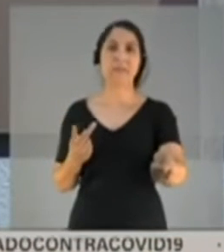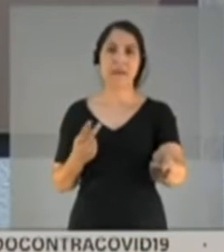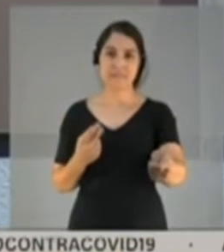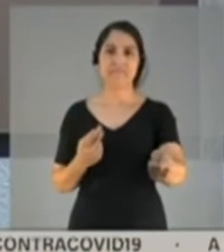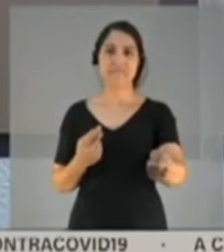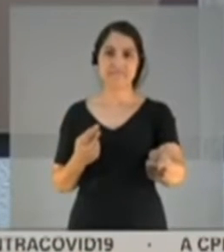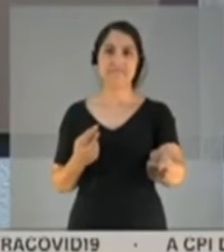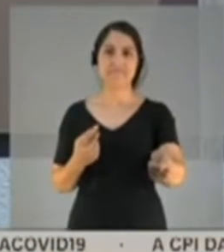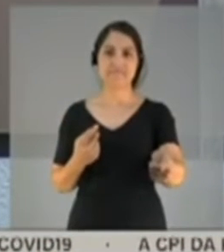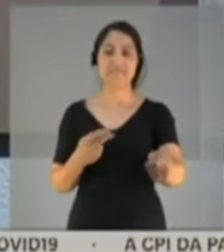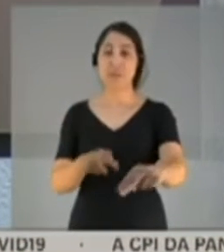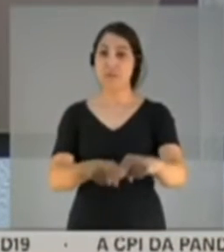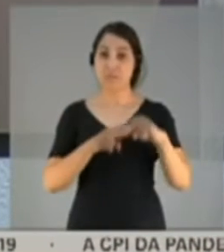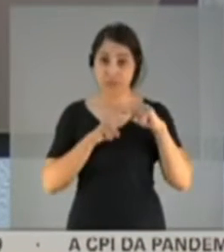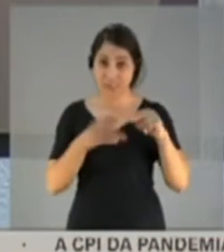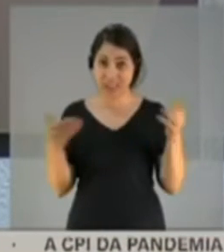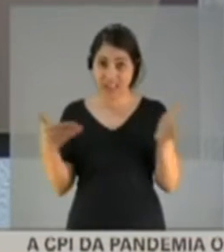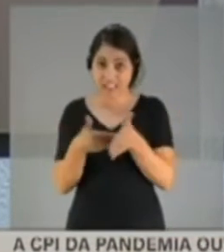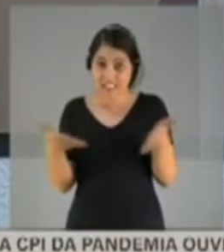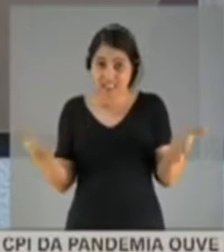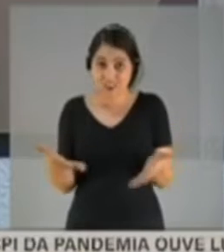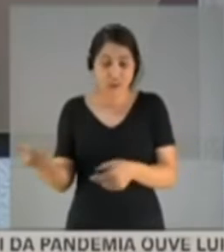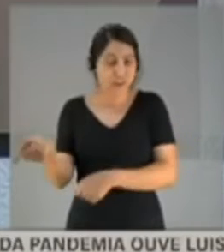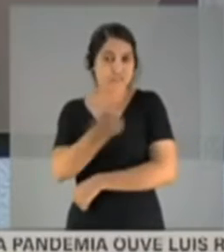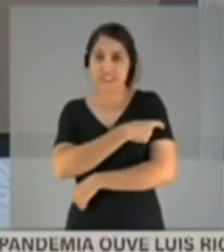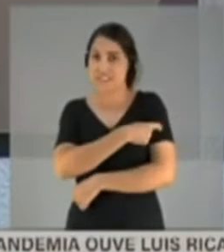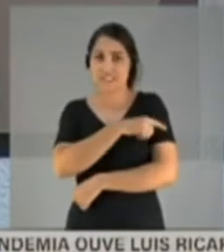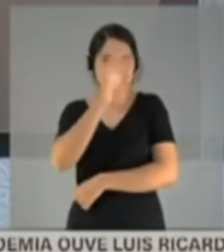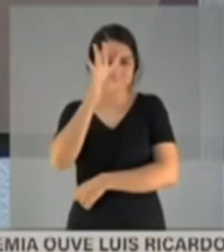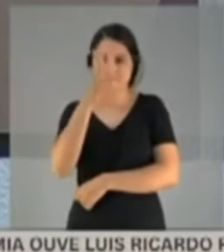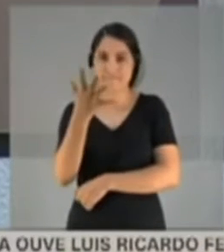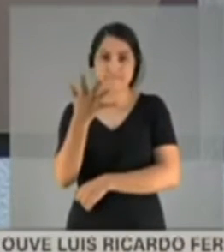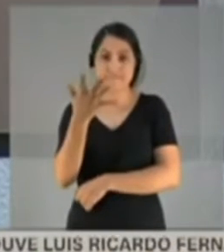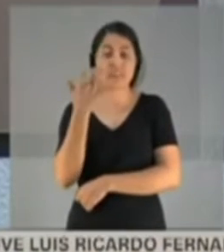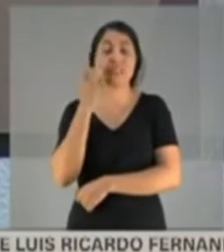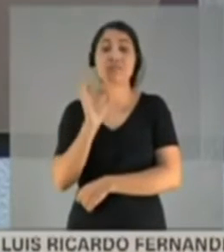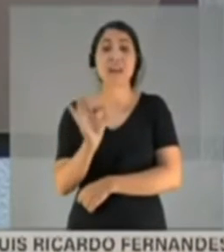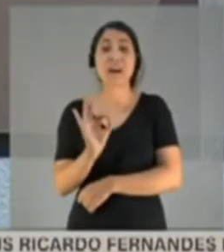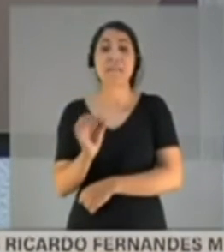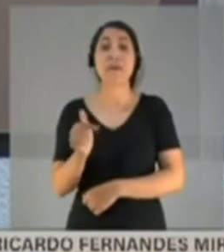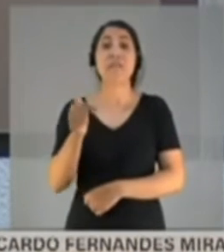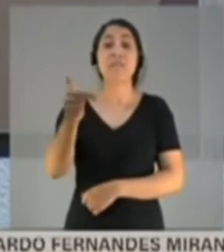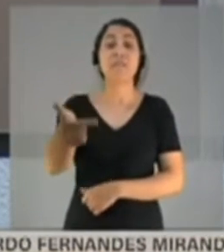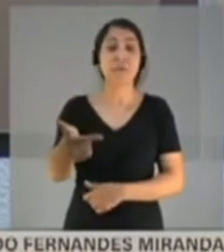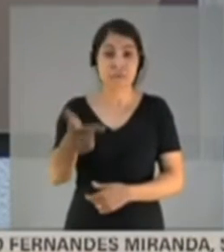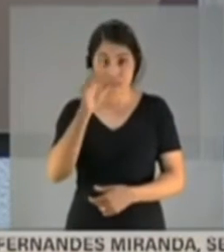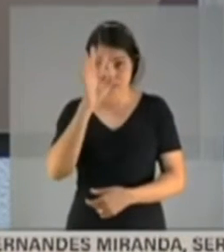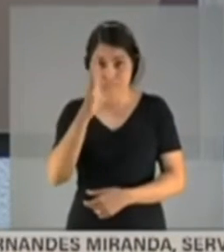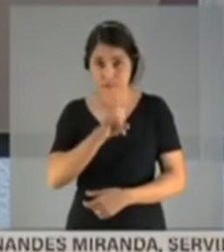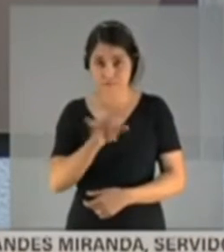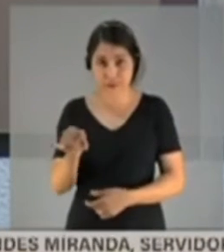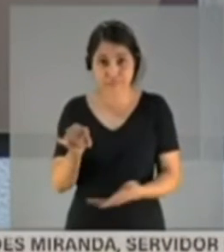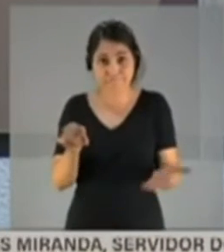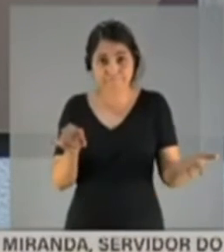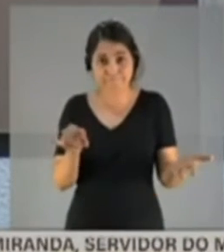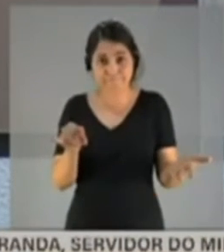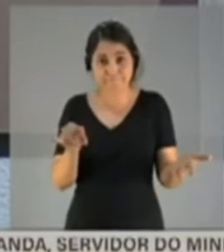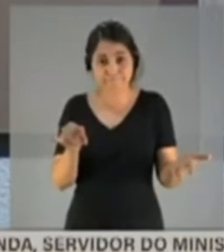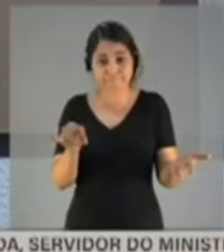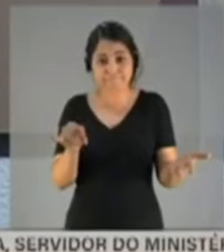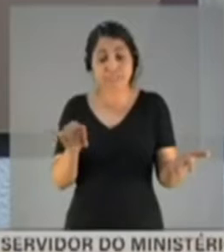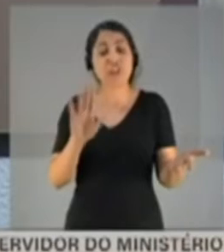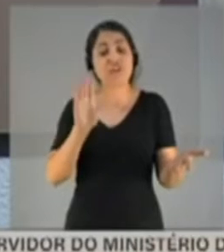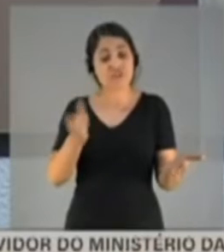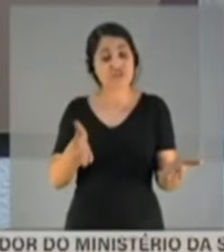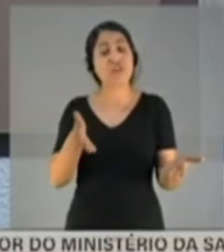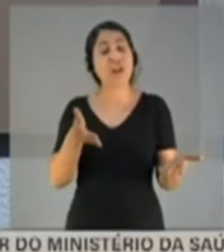uma vacina que até agora não se resolveu e nem sabemos se irá se resolver, para uma empresa, que há quem diga, que já